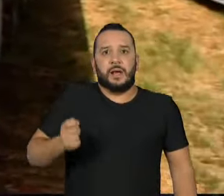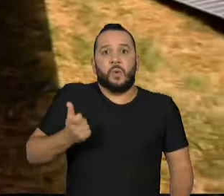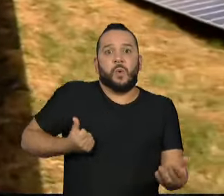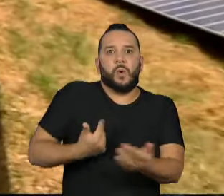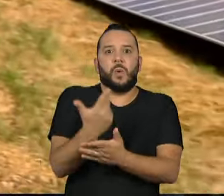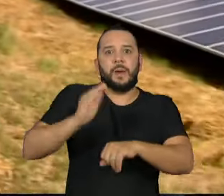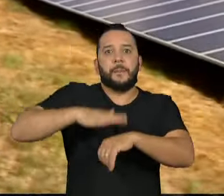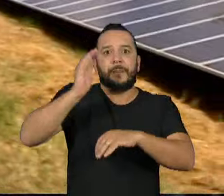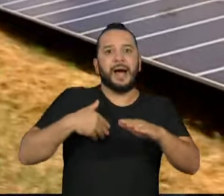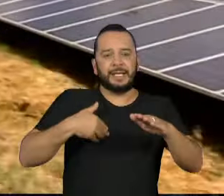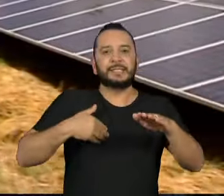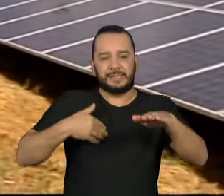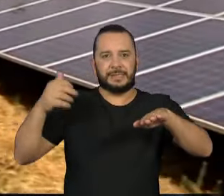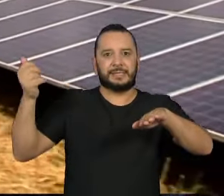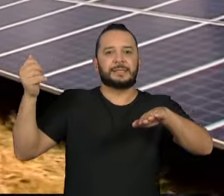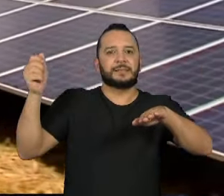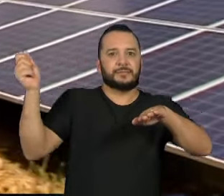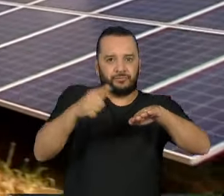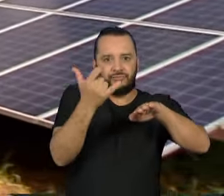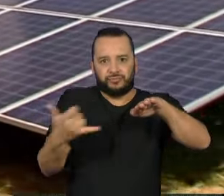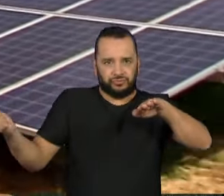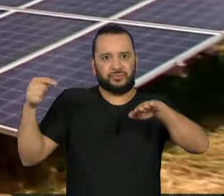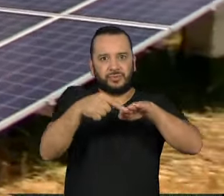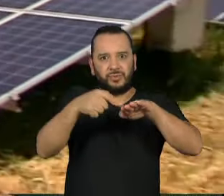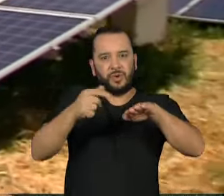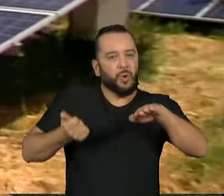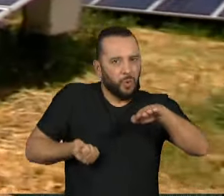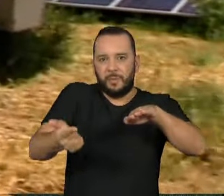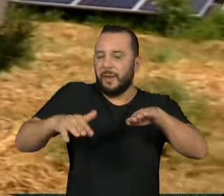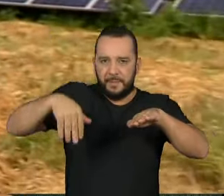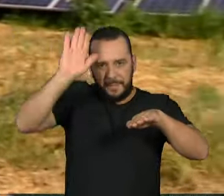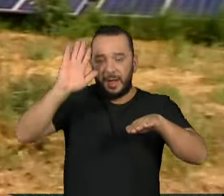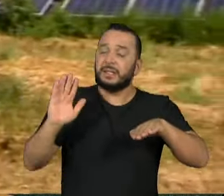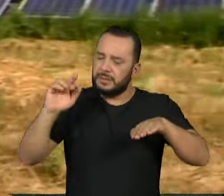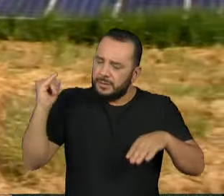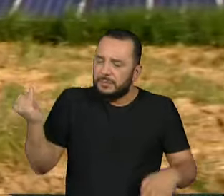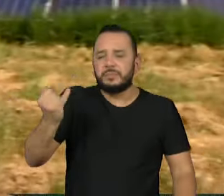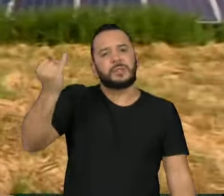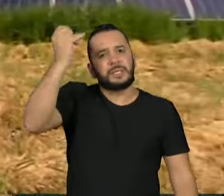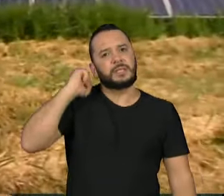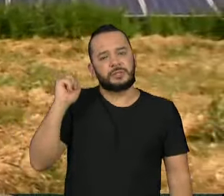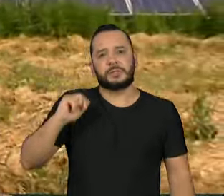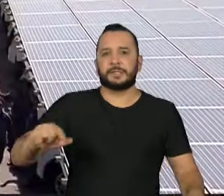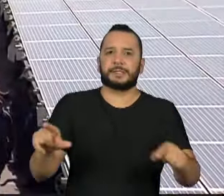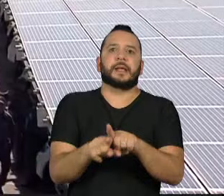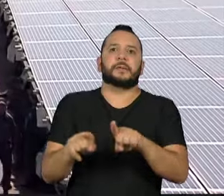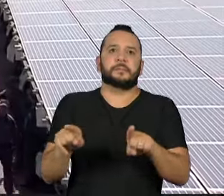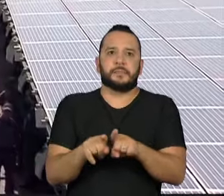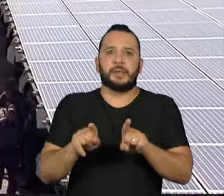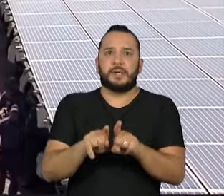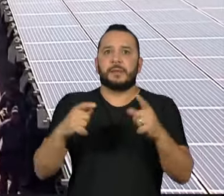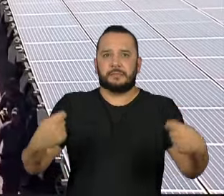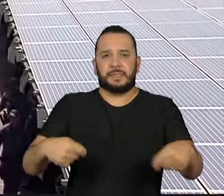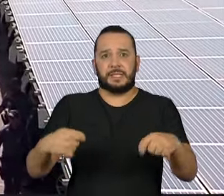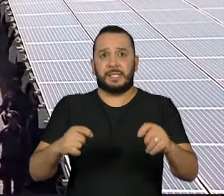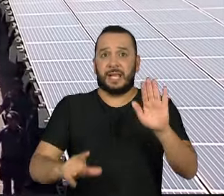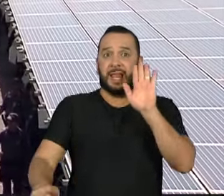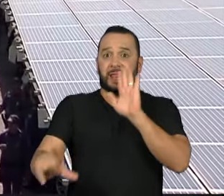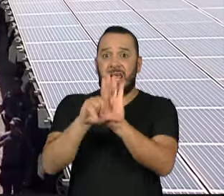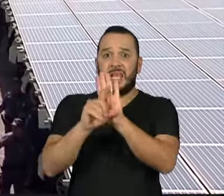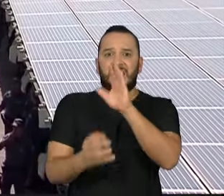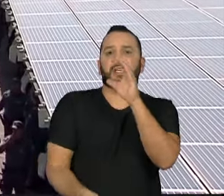realizados pelo Ministério de Minas e Energia. Mas, fora isso, é fundamental que nós tenhamos garantido em lei